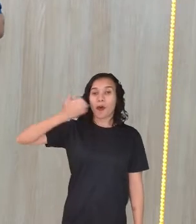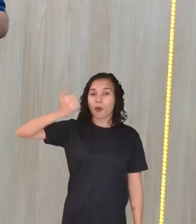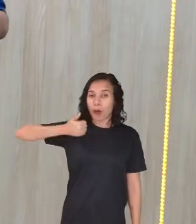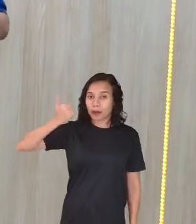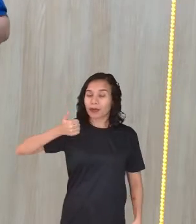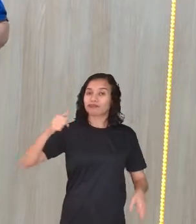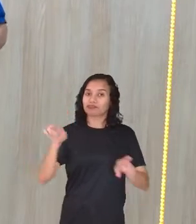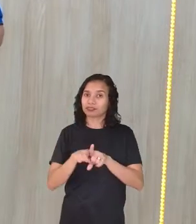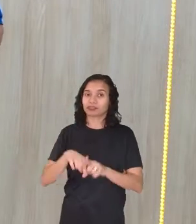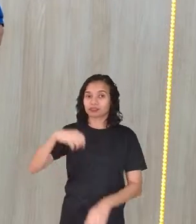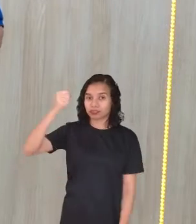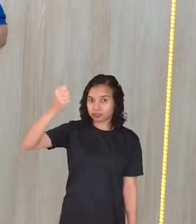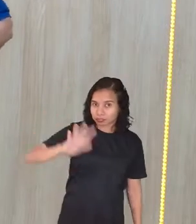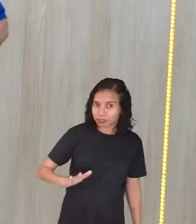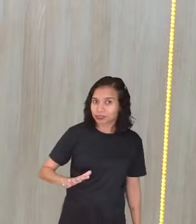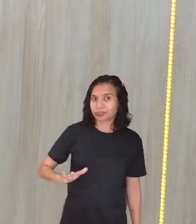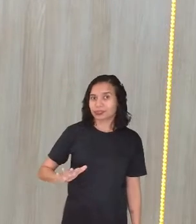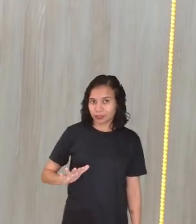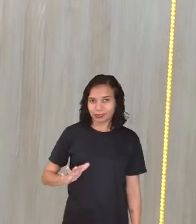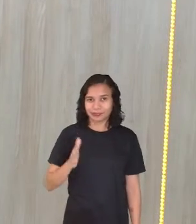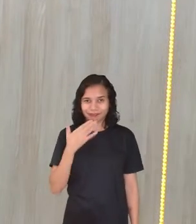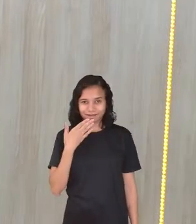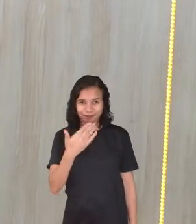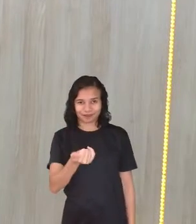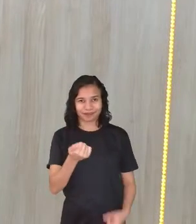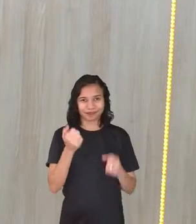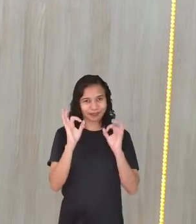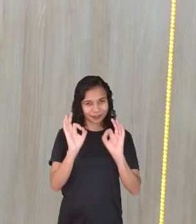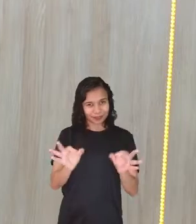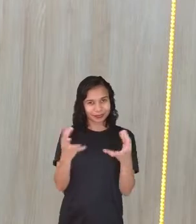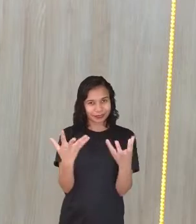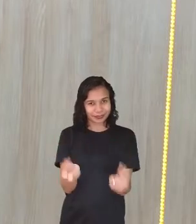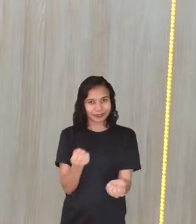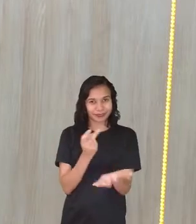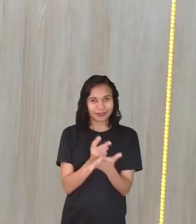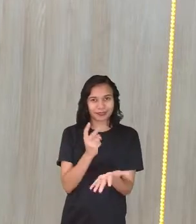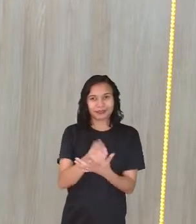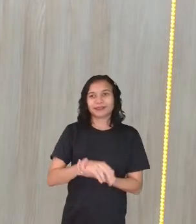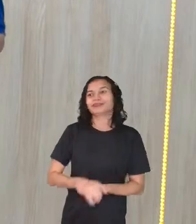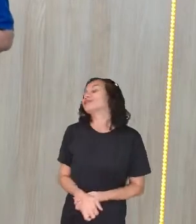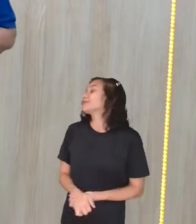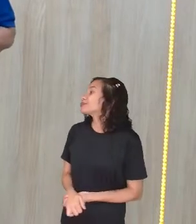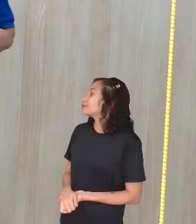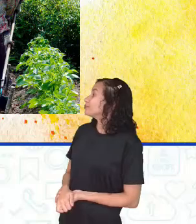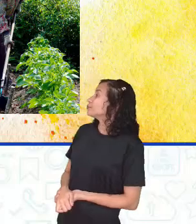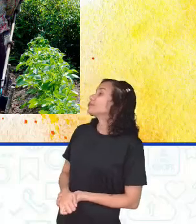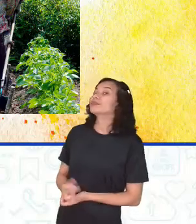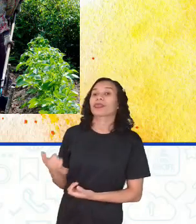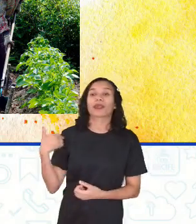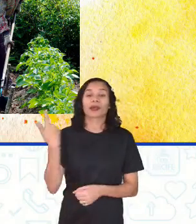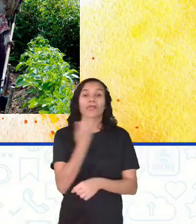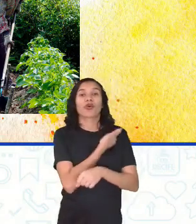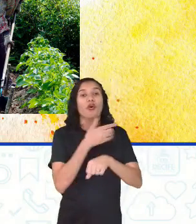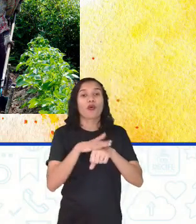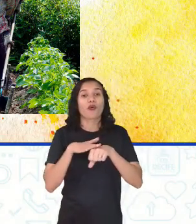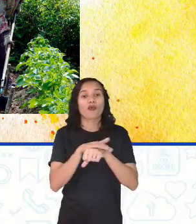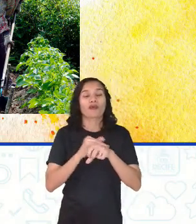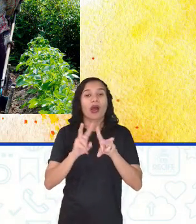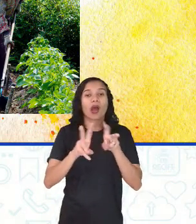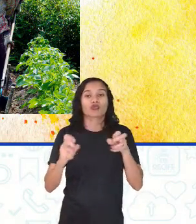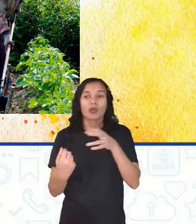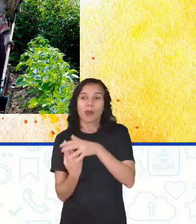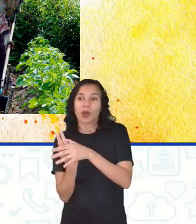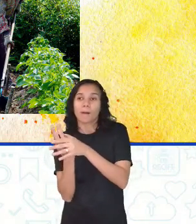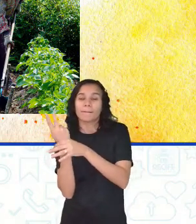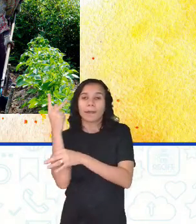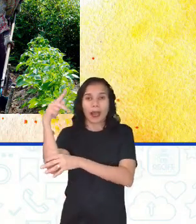né, está também no preço bem legal. Mas vamos lá. Então, a gente conversa sobre a questão do cultivo,